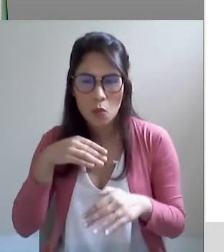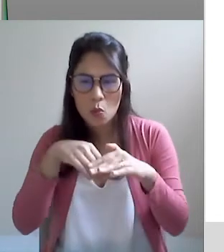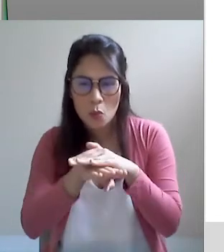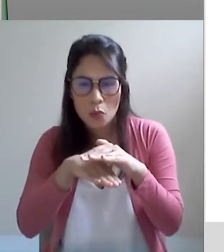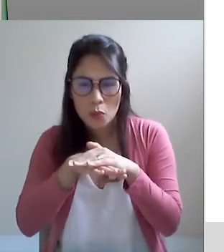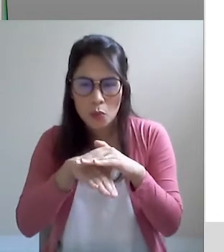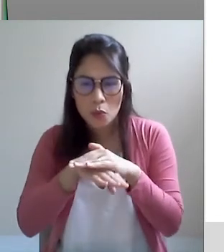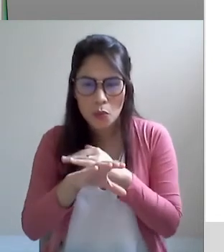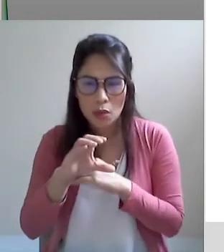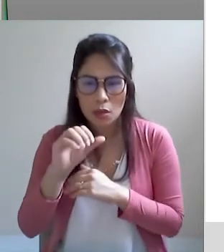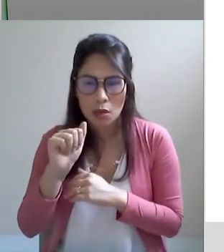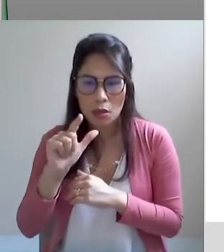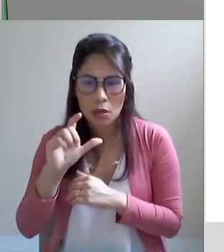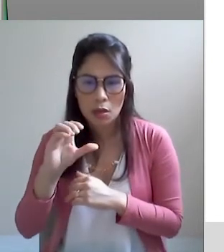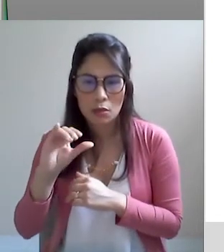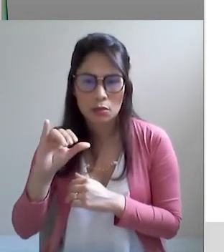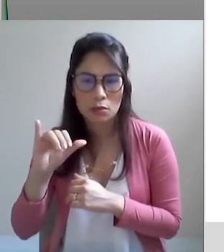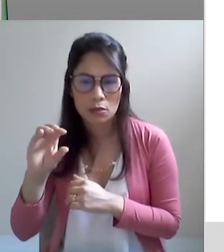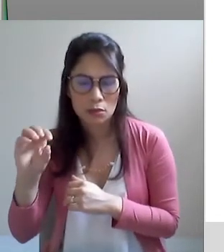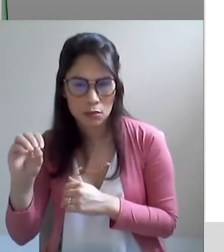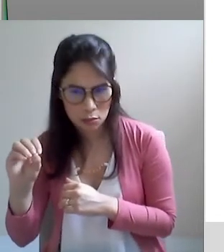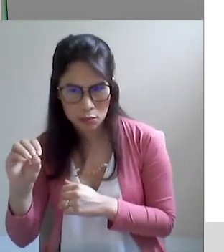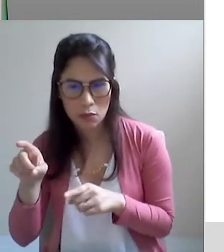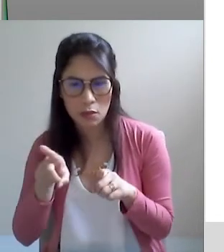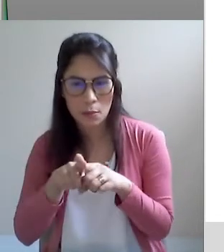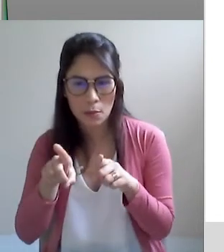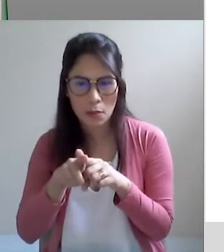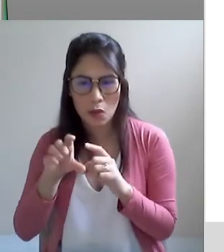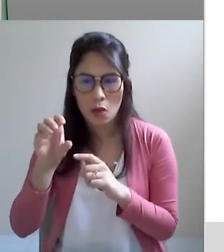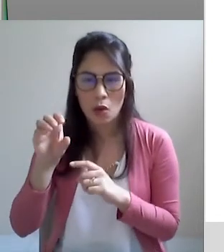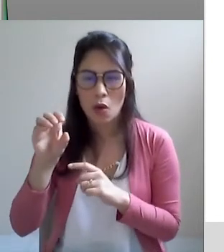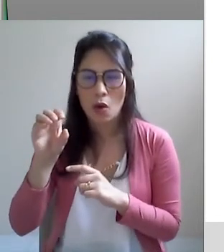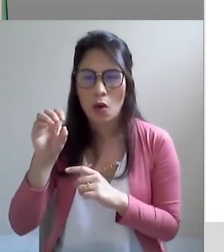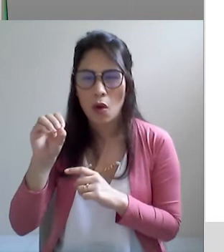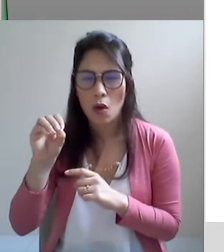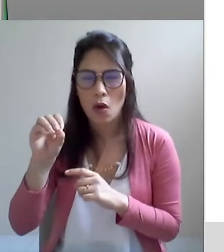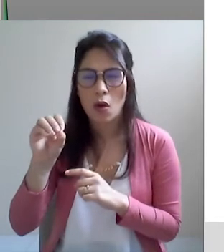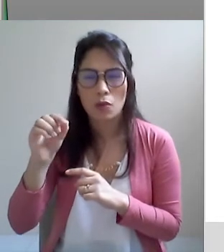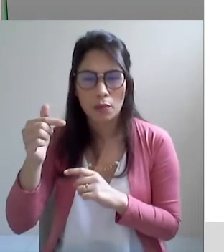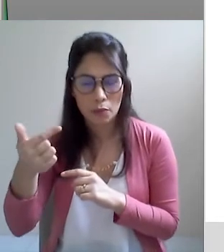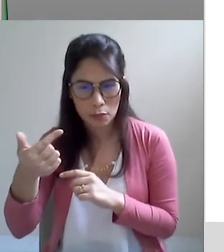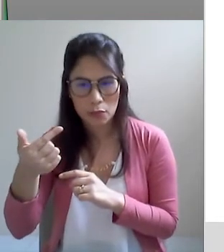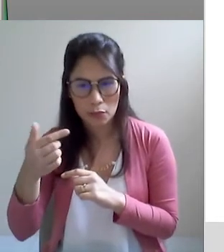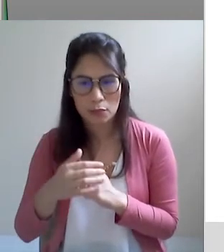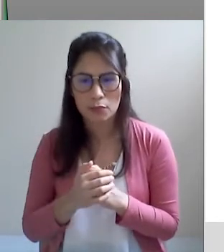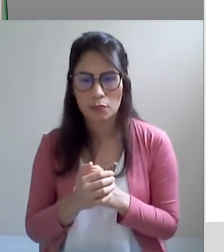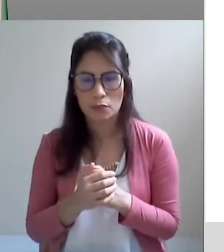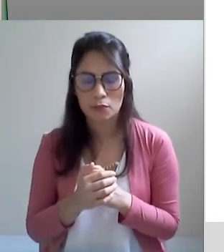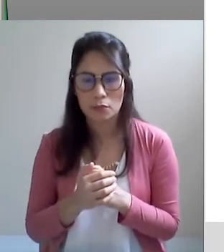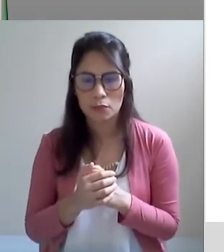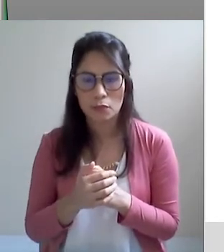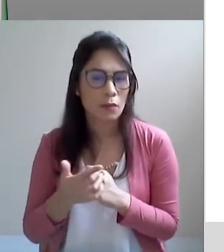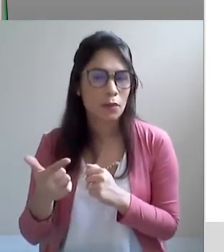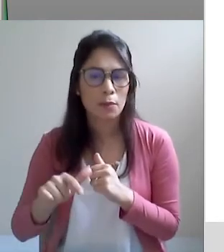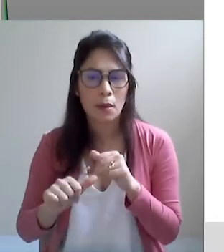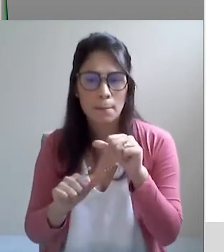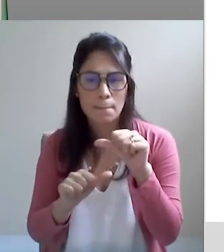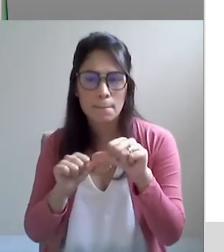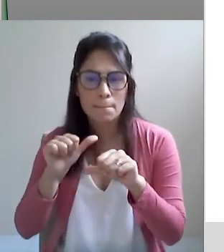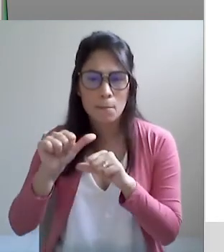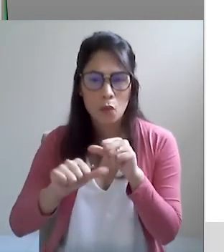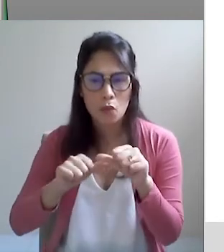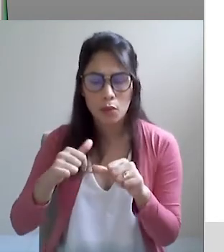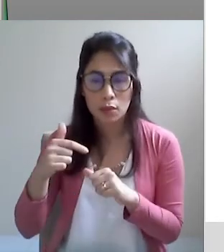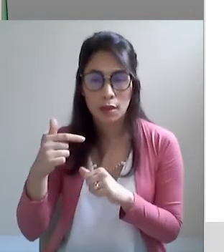osteoide. Em seguida, ocorrerá o acúmulo de cálcio e clivagem de íon fosfato de